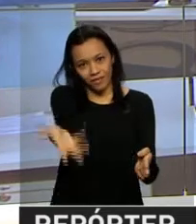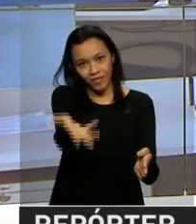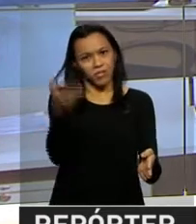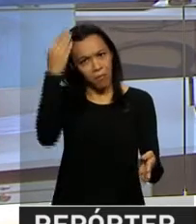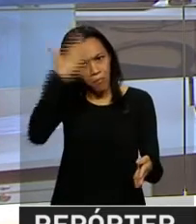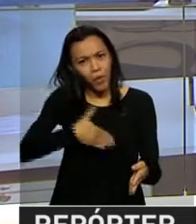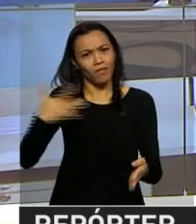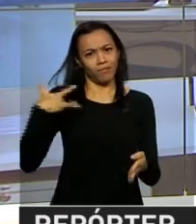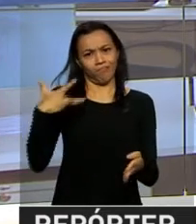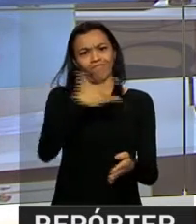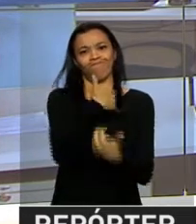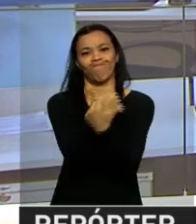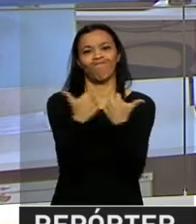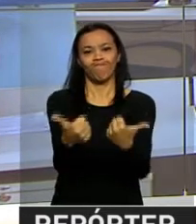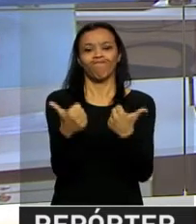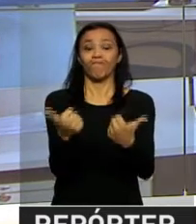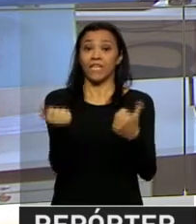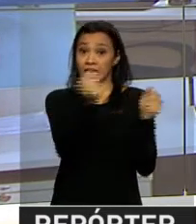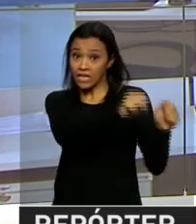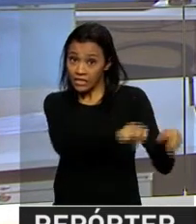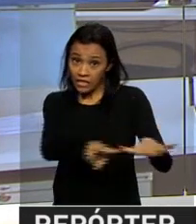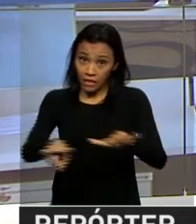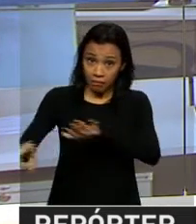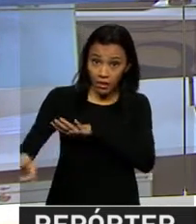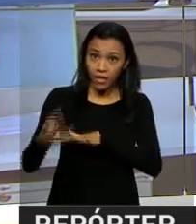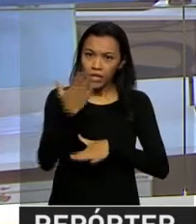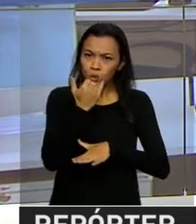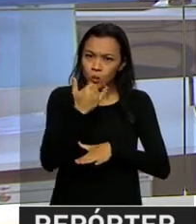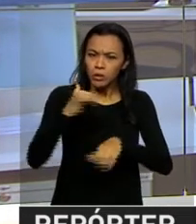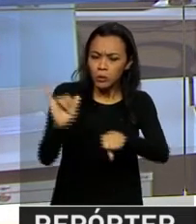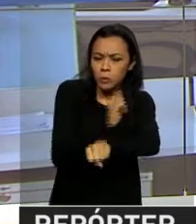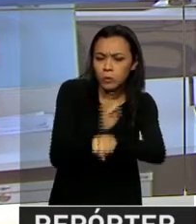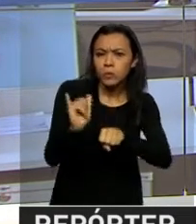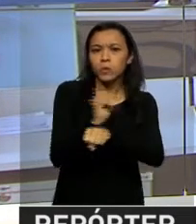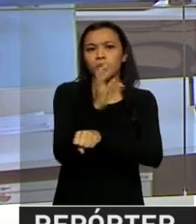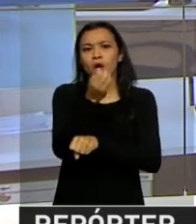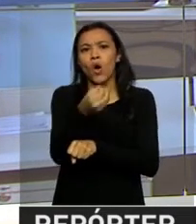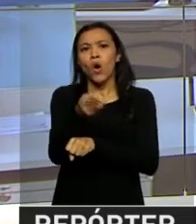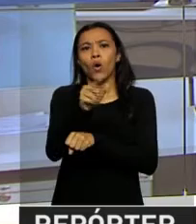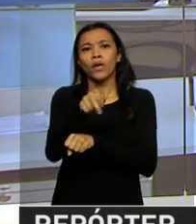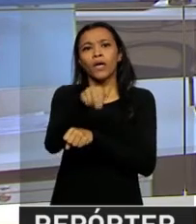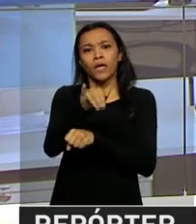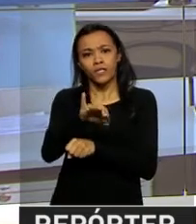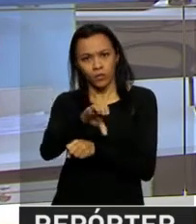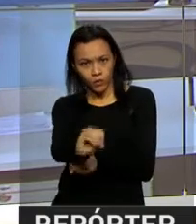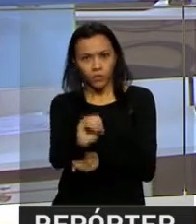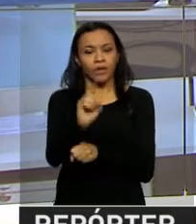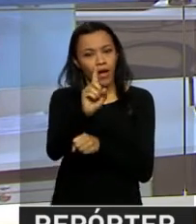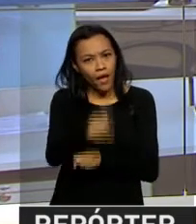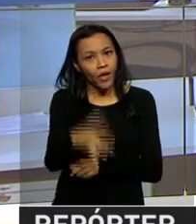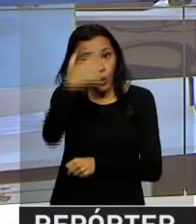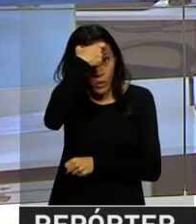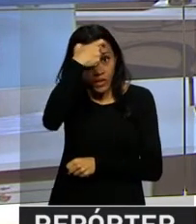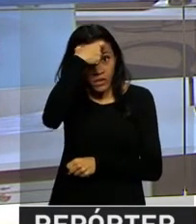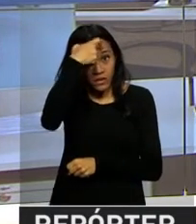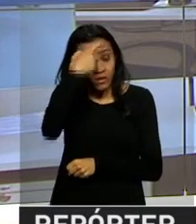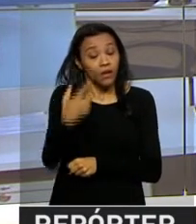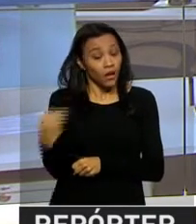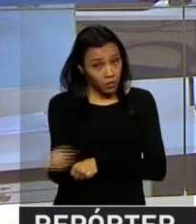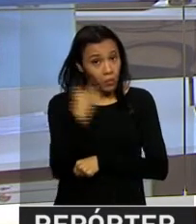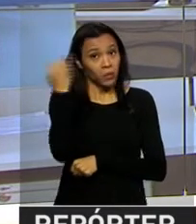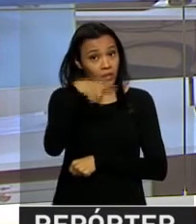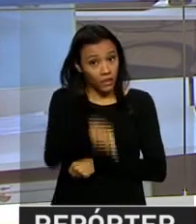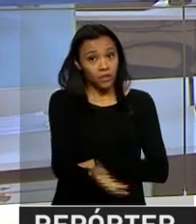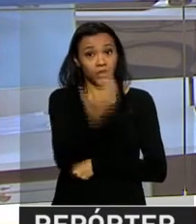que comprovados. A Semana dos Alimentos Orgânicos quer reforçar essa ideia e conscientizar sobre as vantagens do